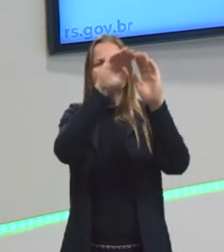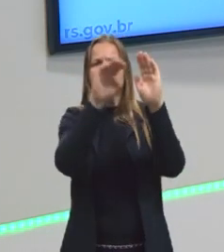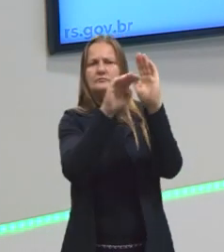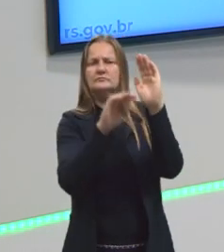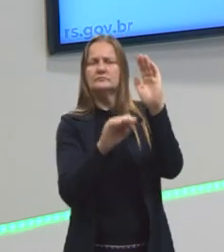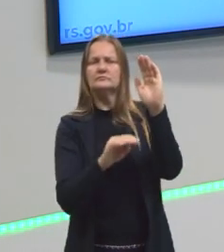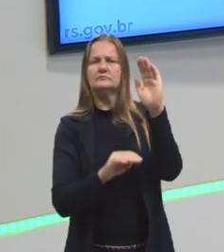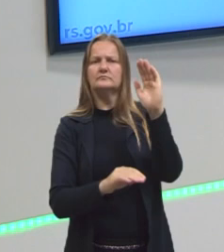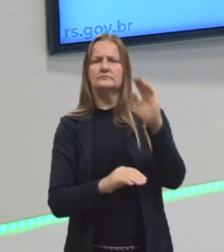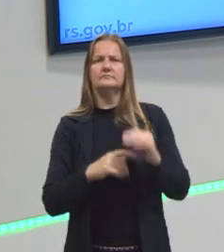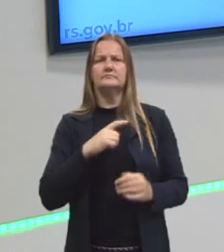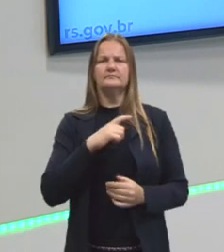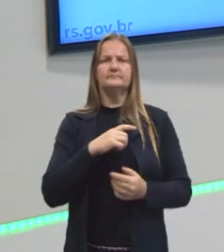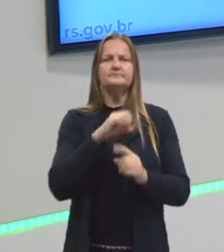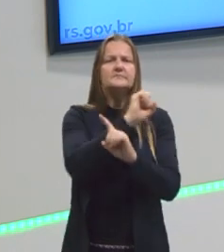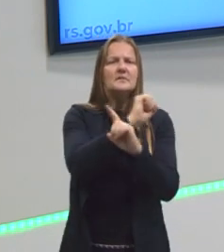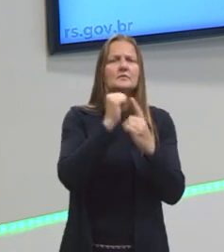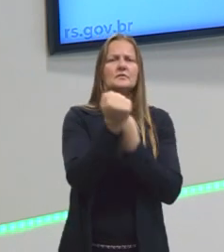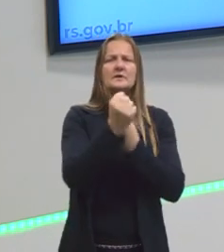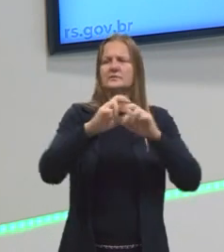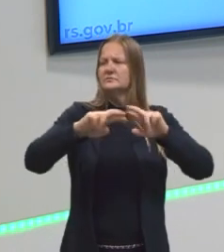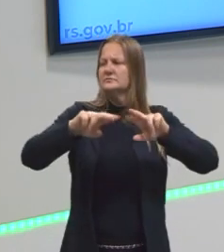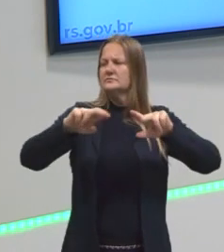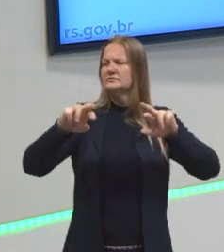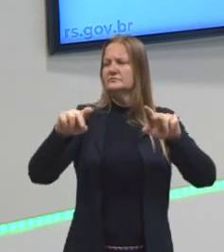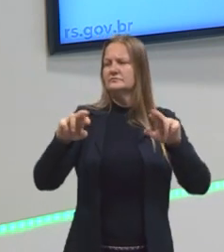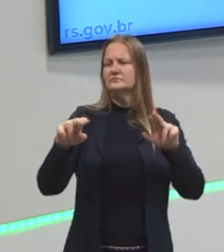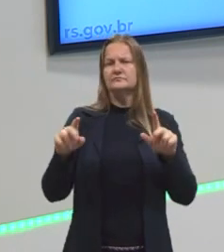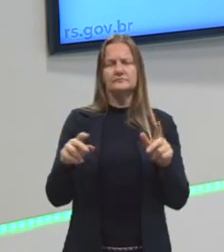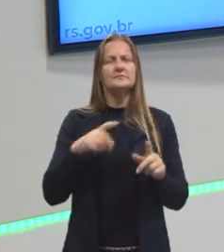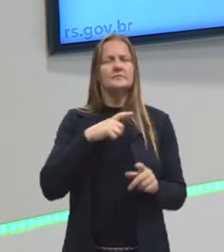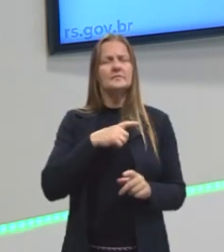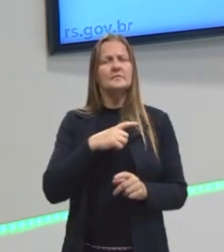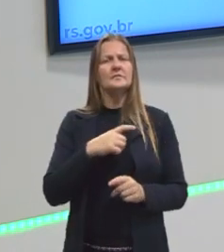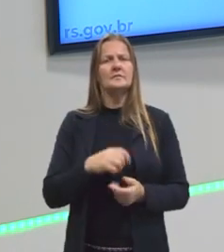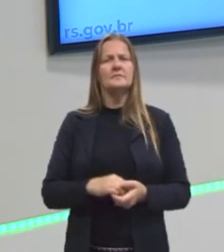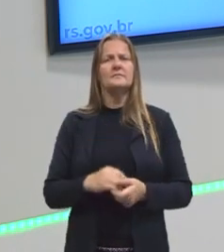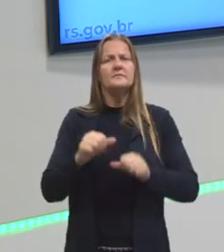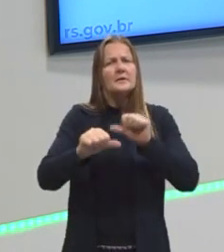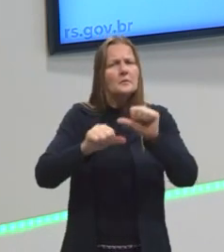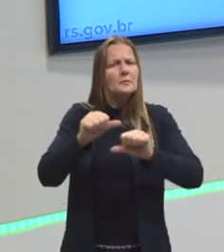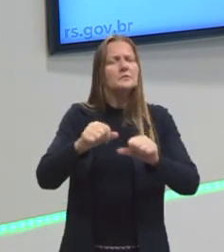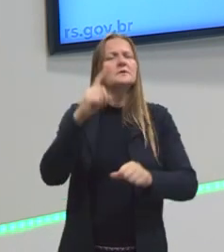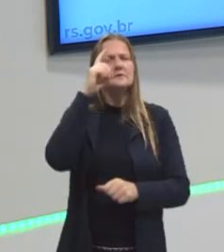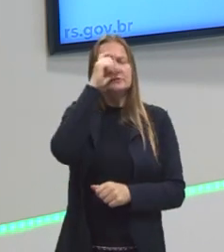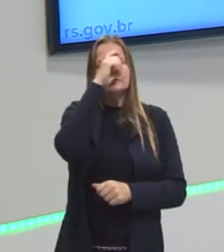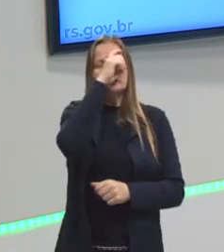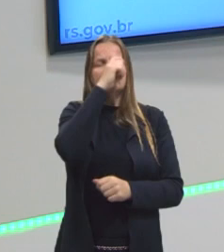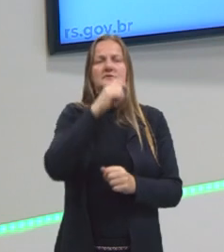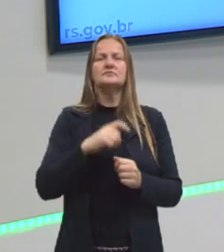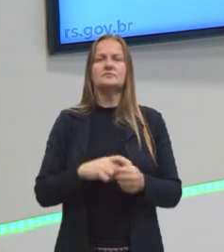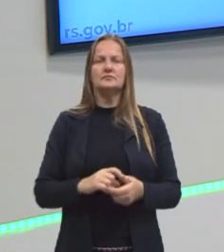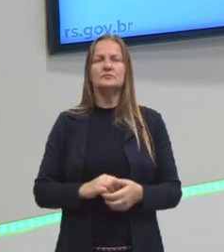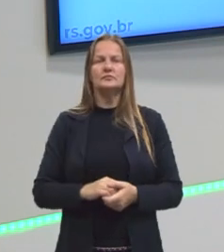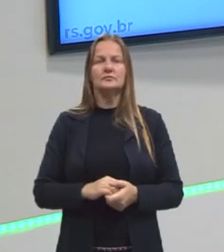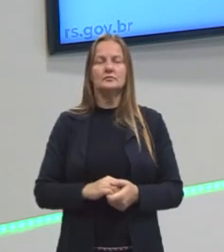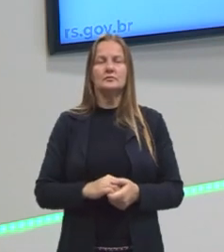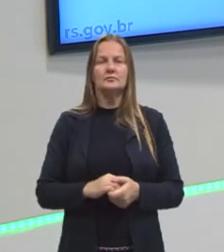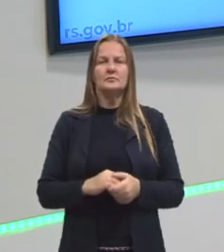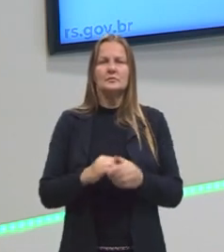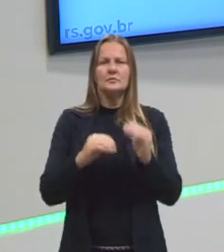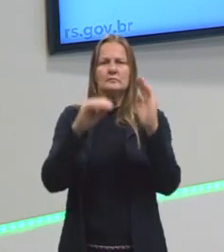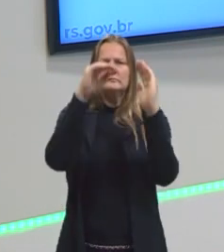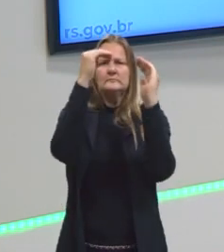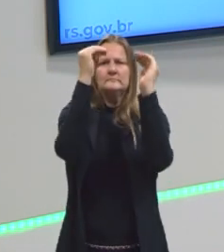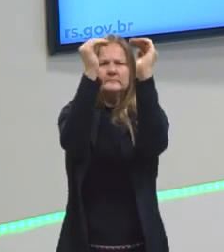muito está mental a dança era muito muito difícil de um estamento para outro né